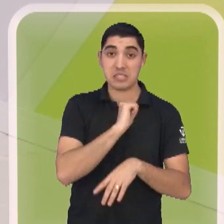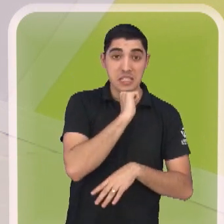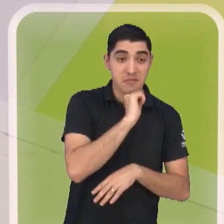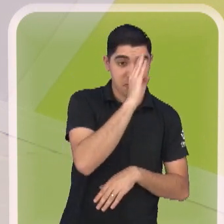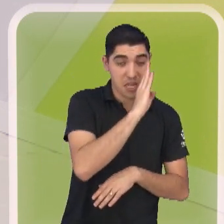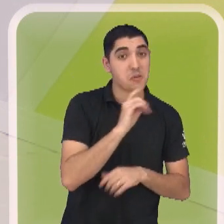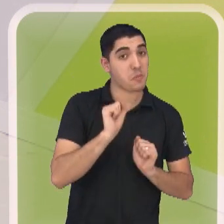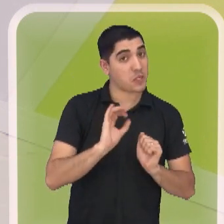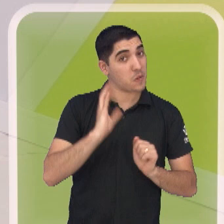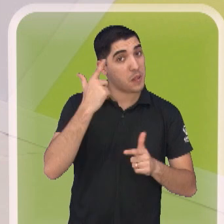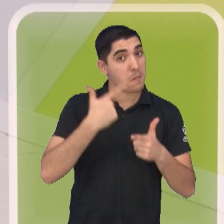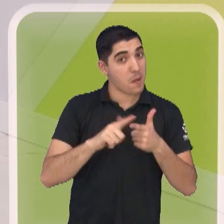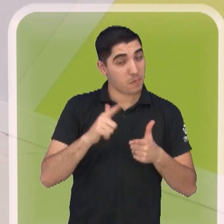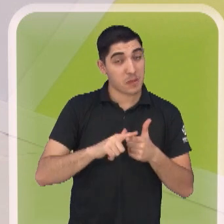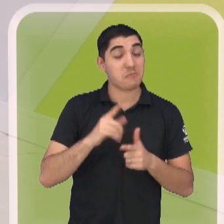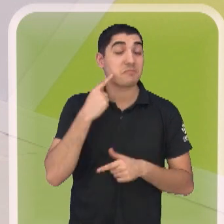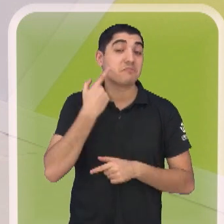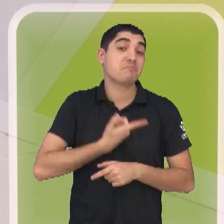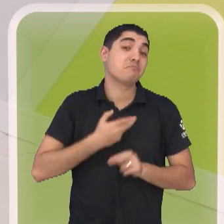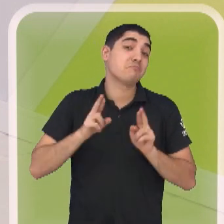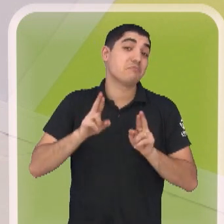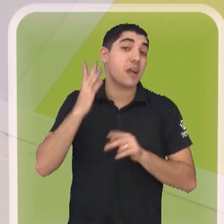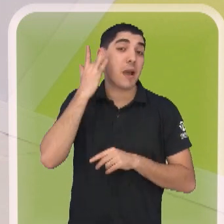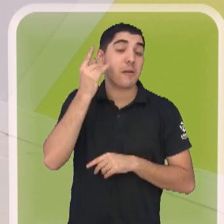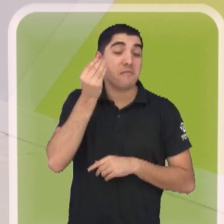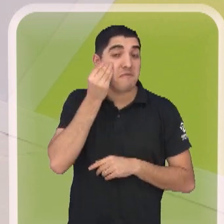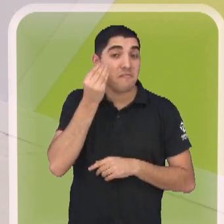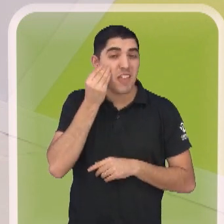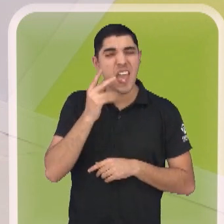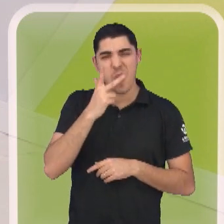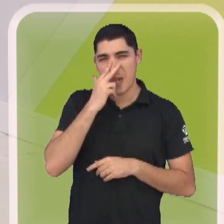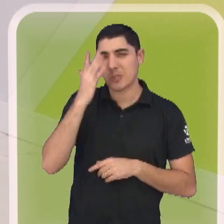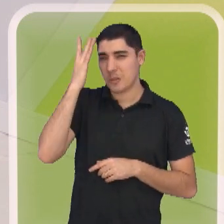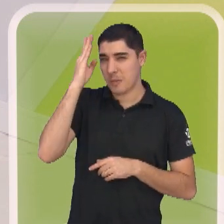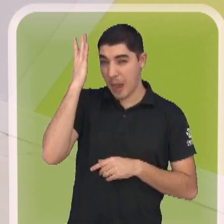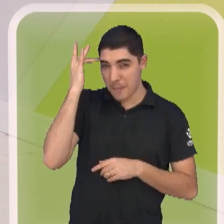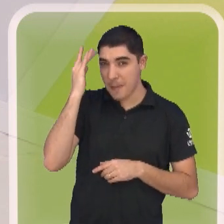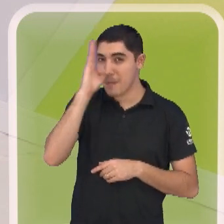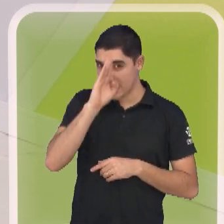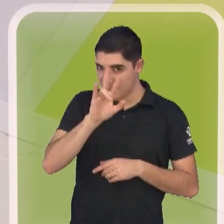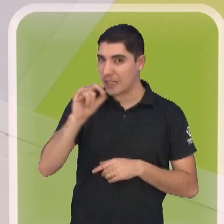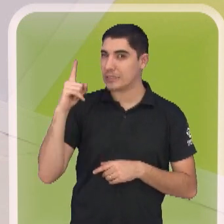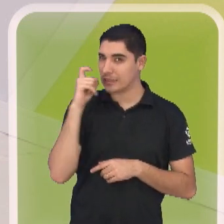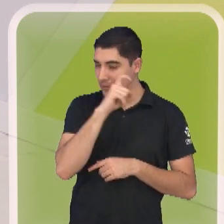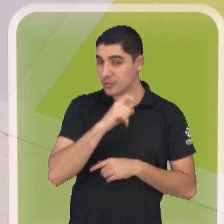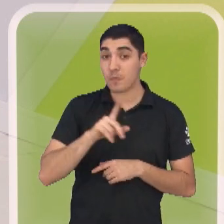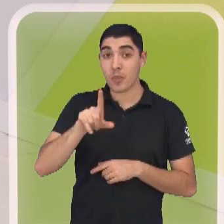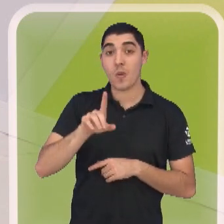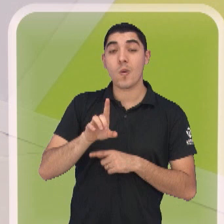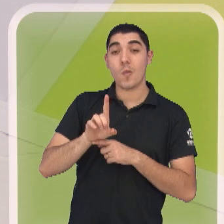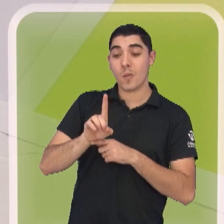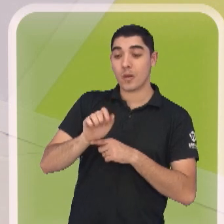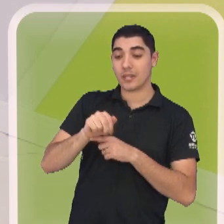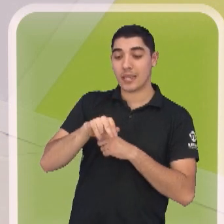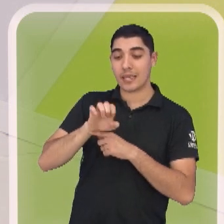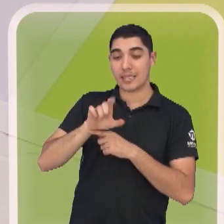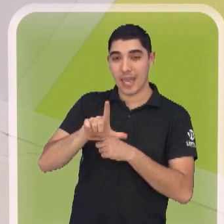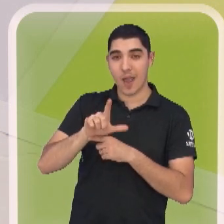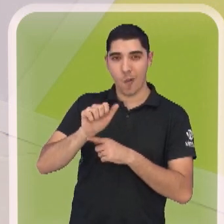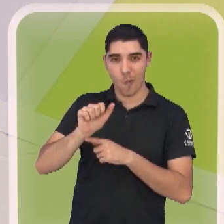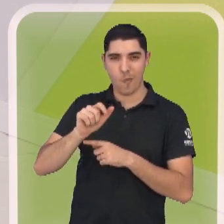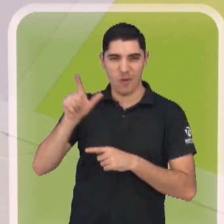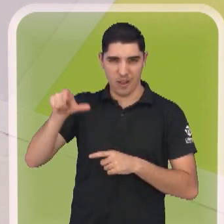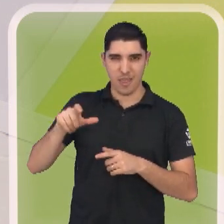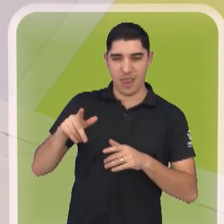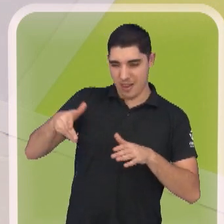problemas aí vamos aguardar e acompanhar acho que o Brasil terá dificuldades amanhã daí é o Alves vai largar o seu pandeiro no vestiário e vai jogar